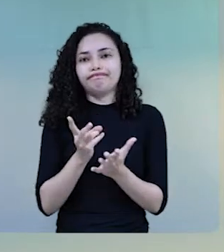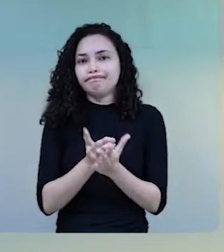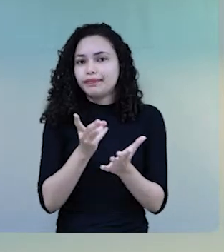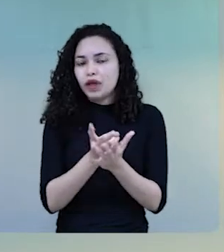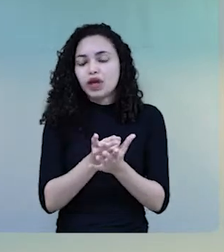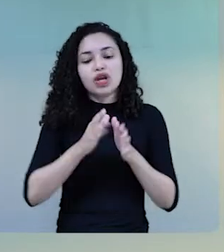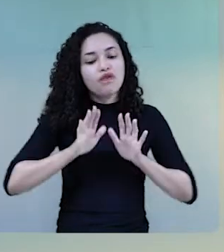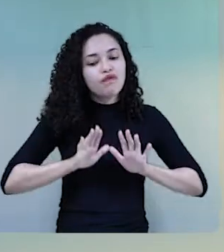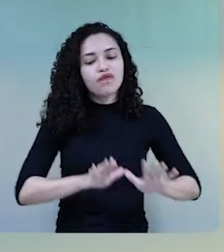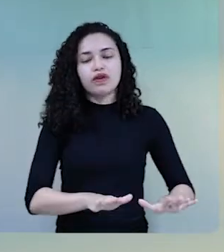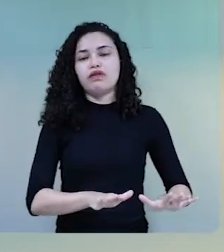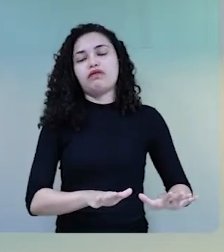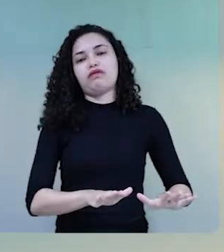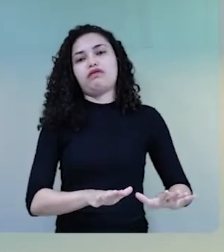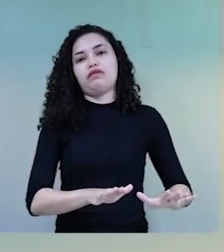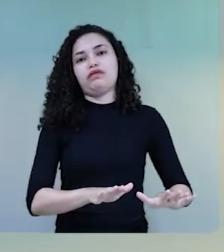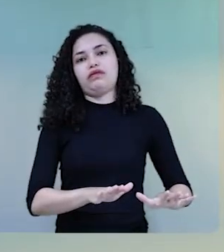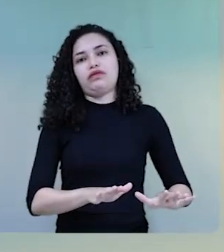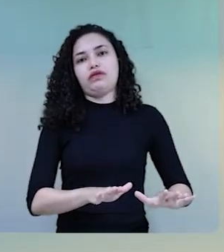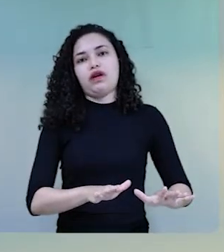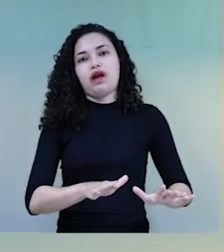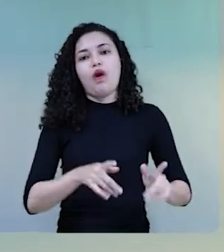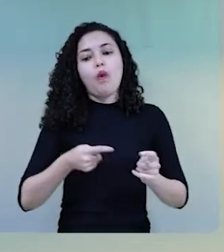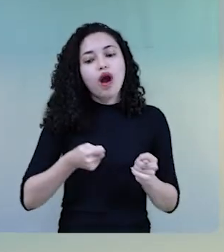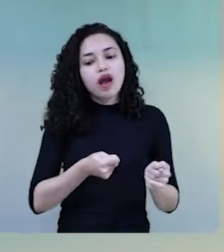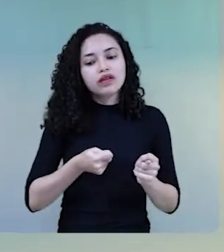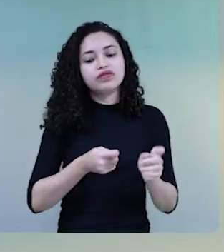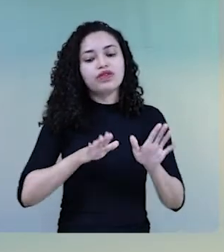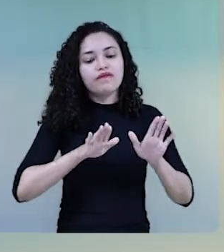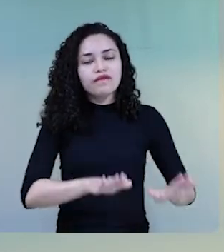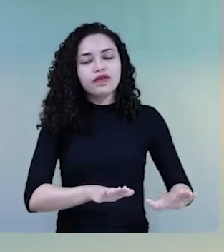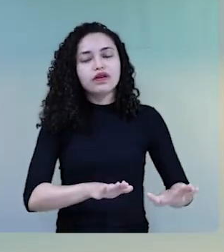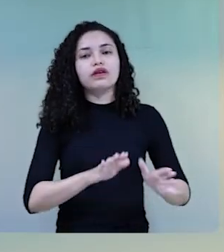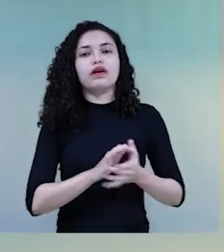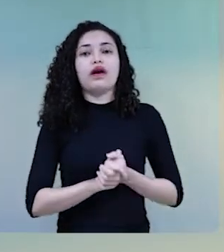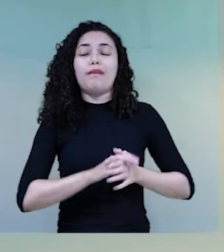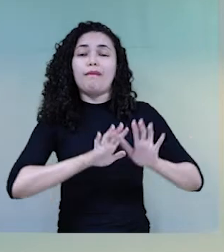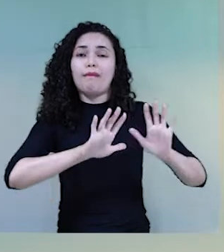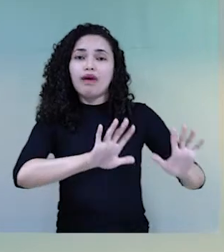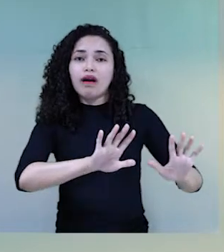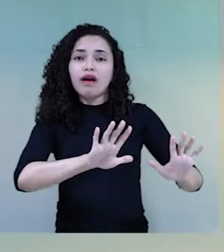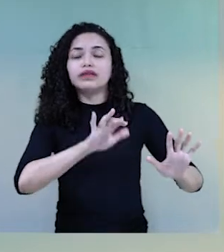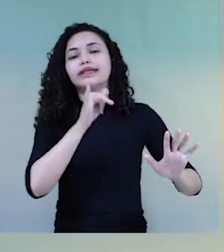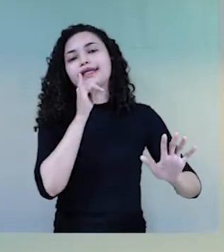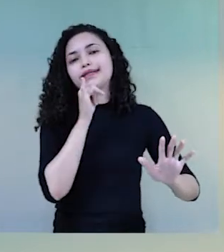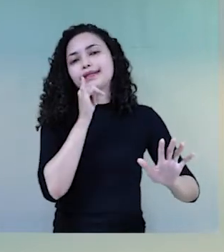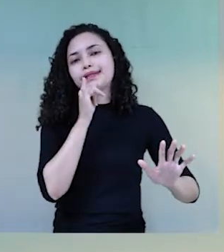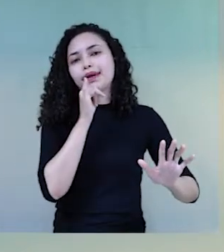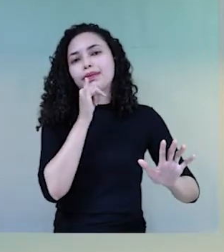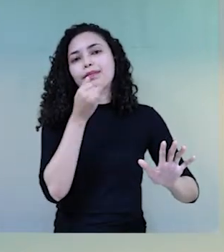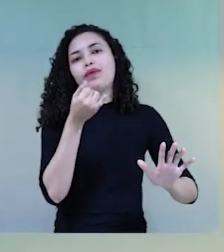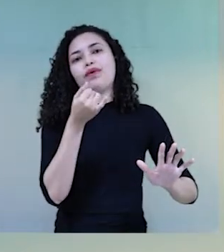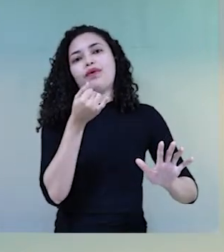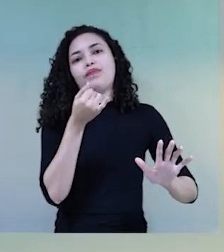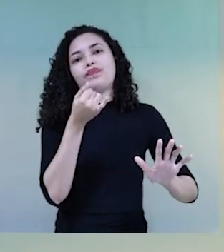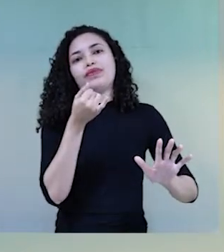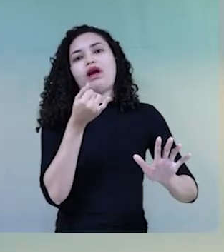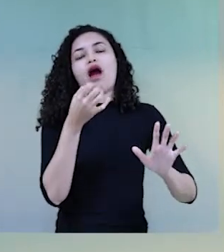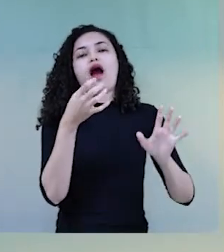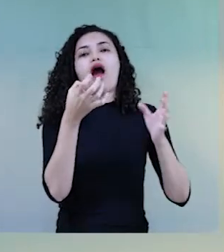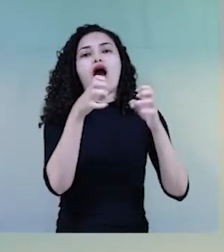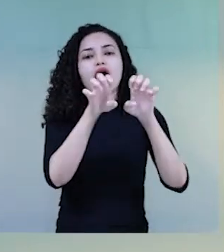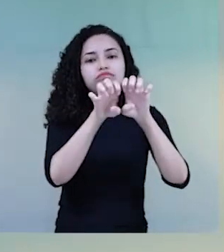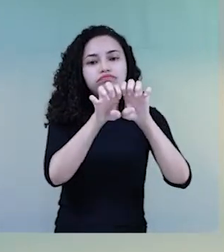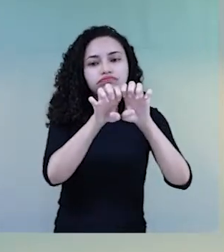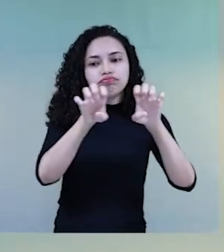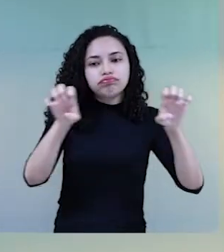resistência ômica, que é uma resistência que mantém o valor constante. Já, pessoal, se a gente aplicar essa mesma fórmula nesse gráfico, a gente